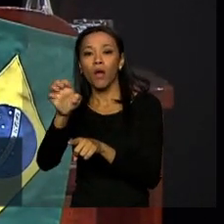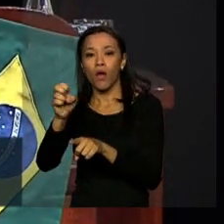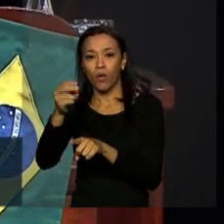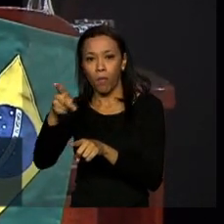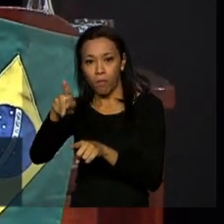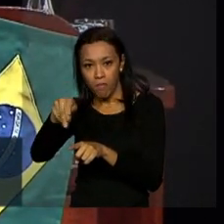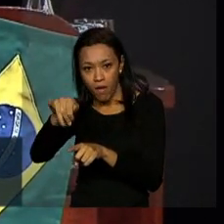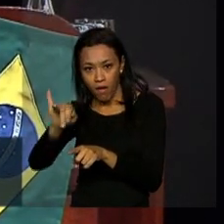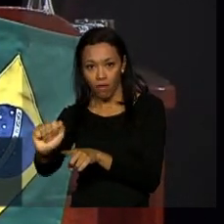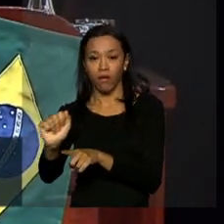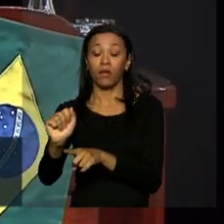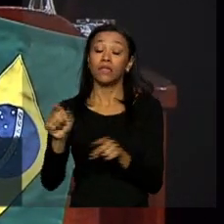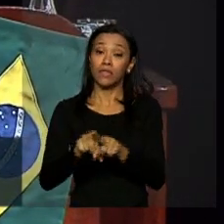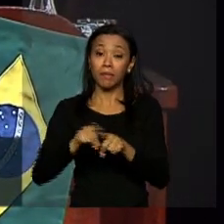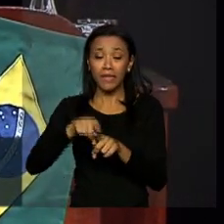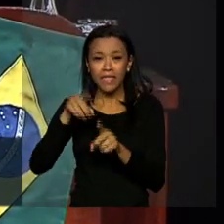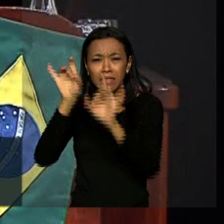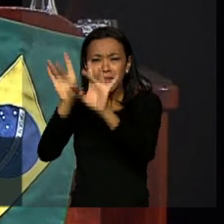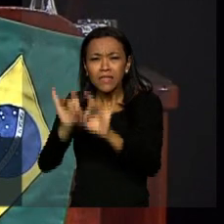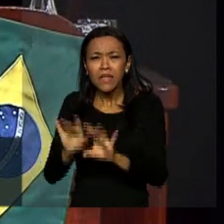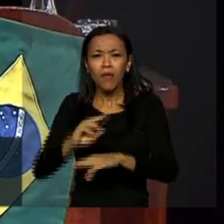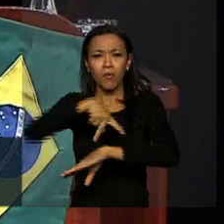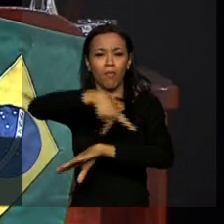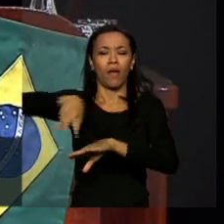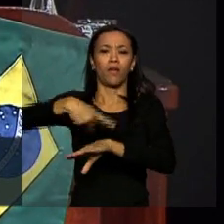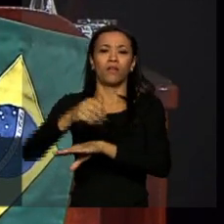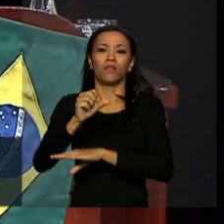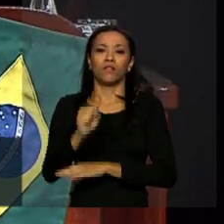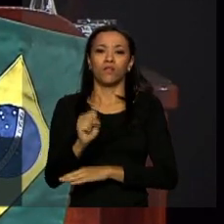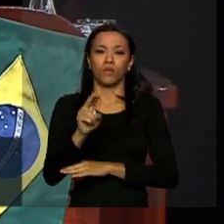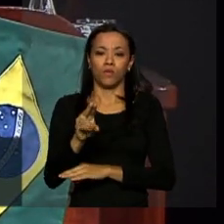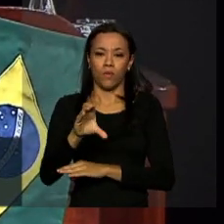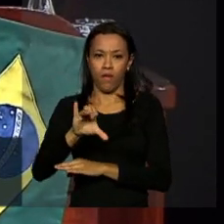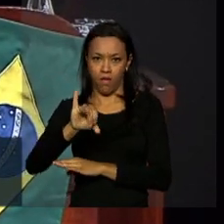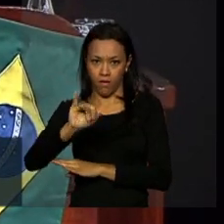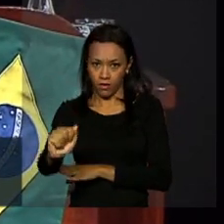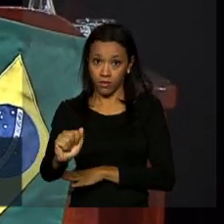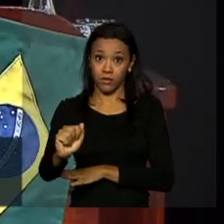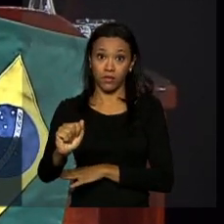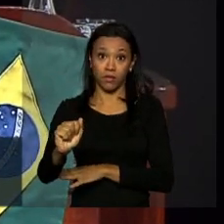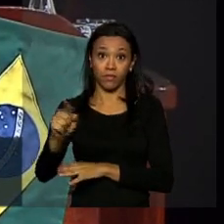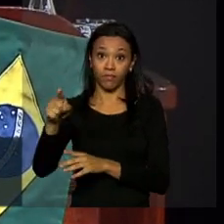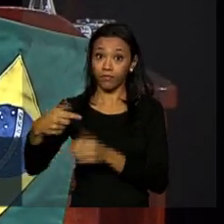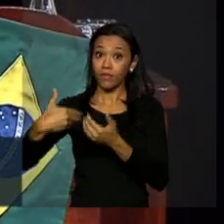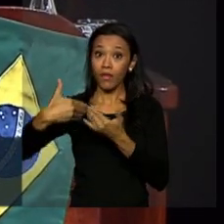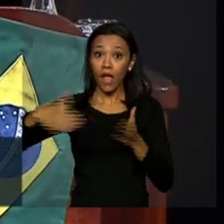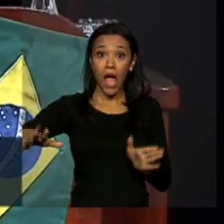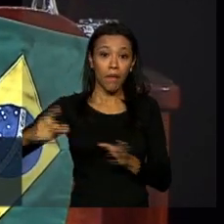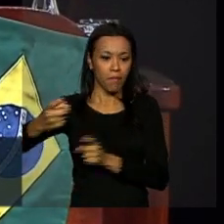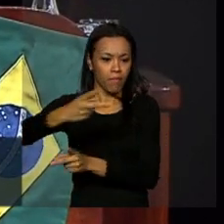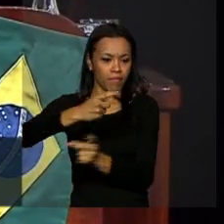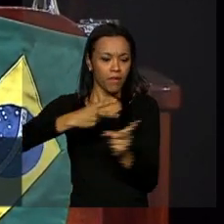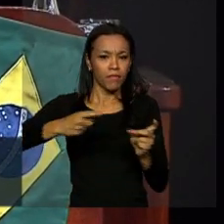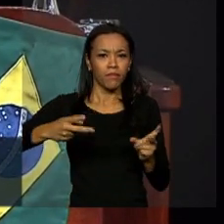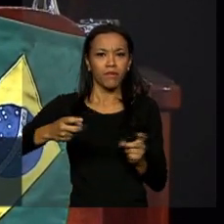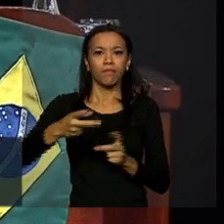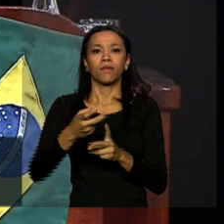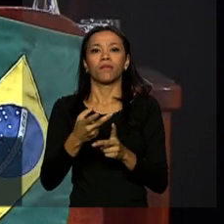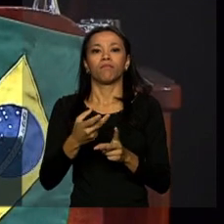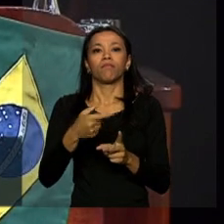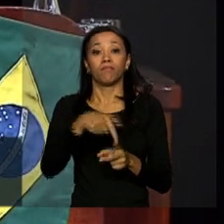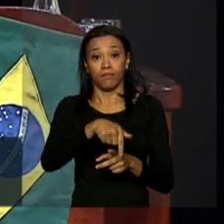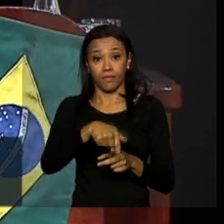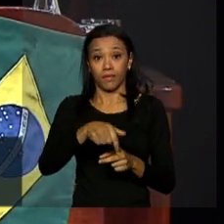em especial para a Suécia todo o mercado da América do Sul e certamente a partir